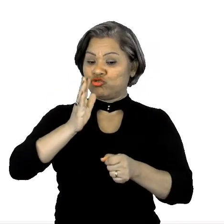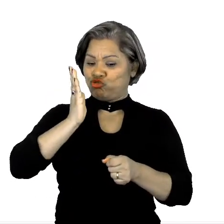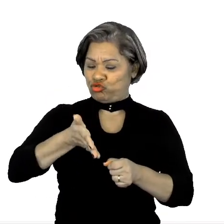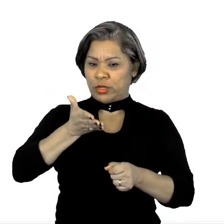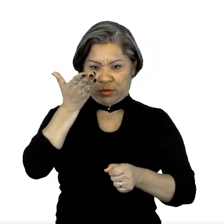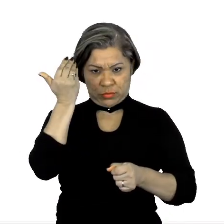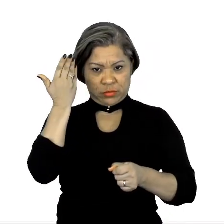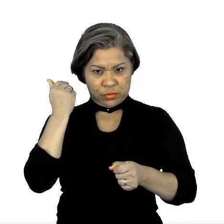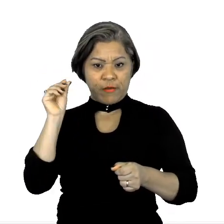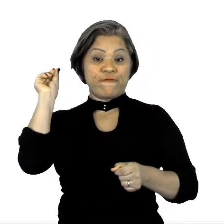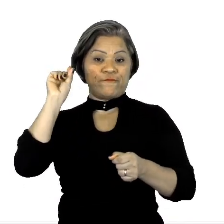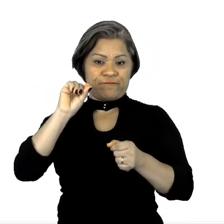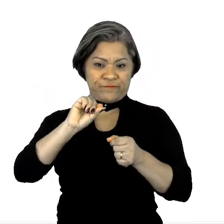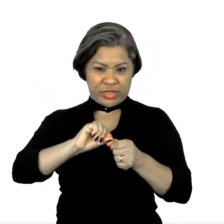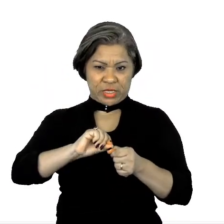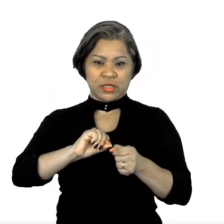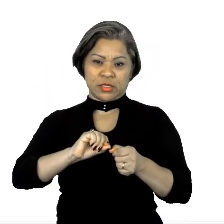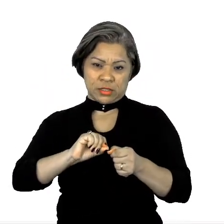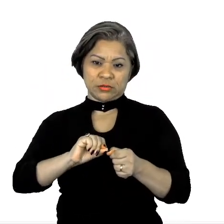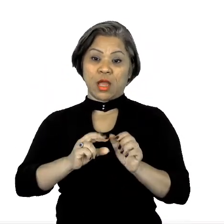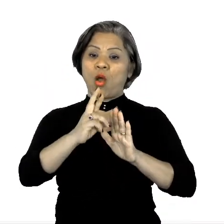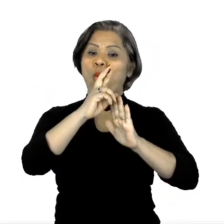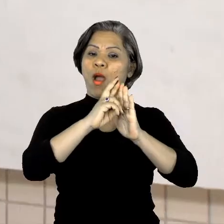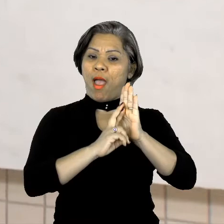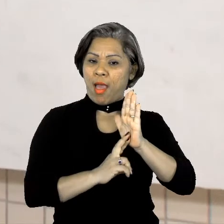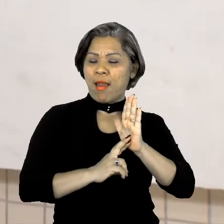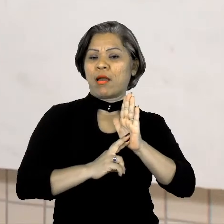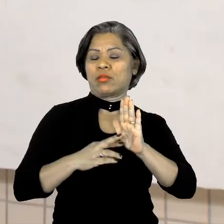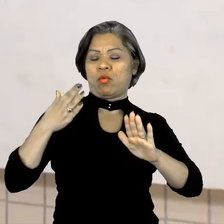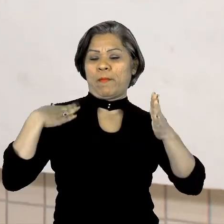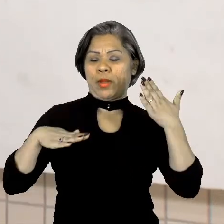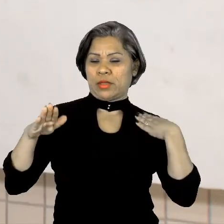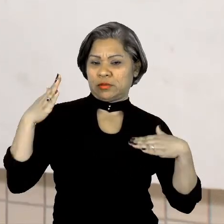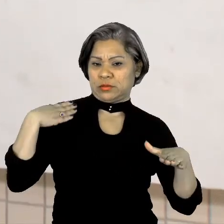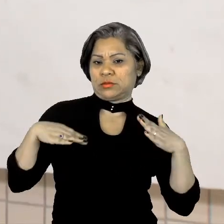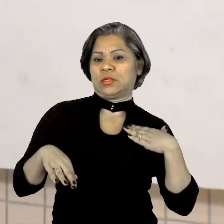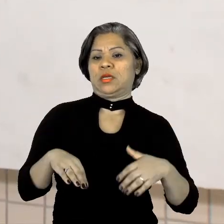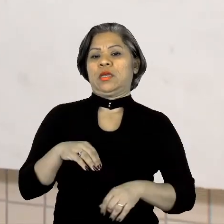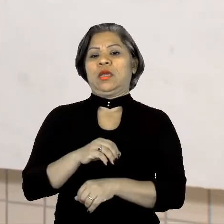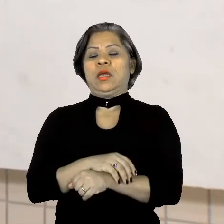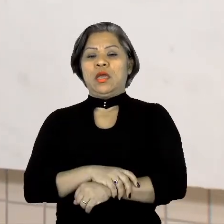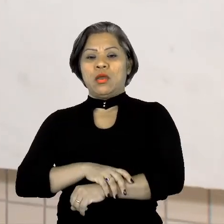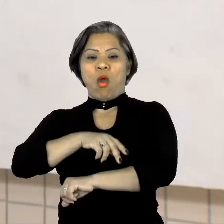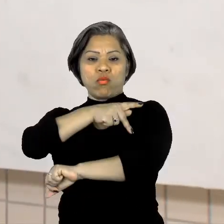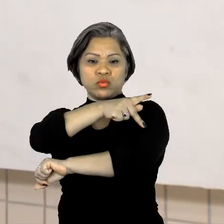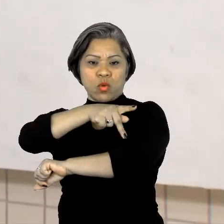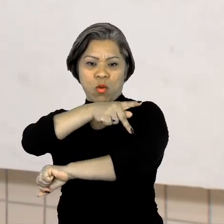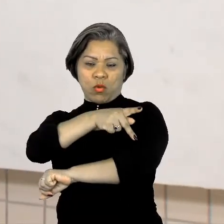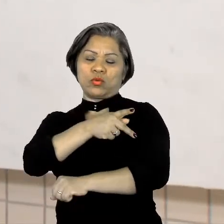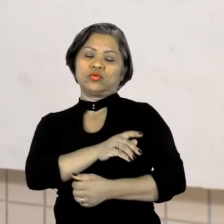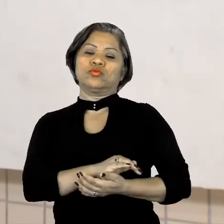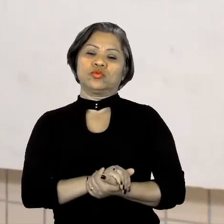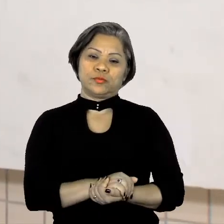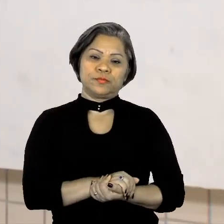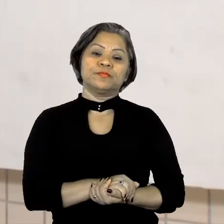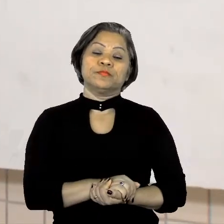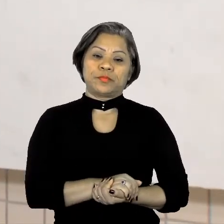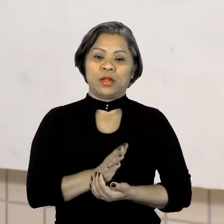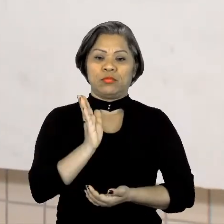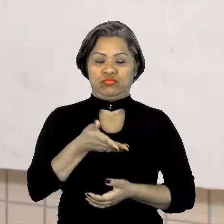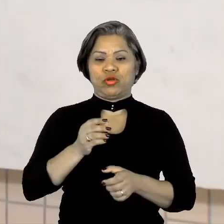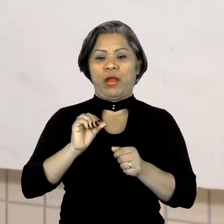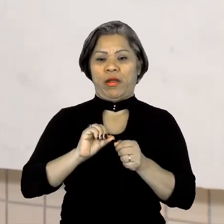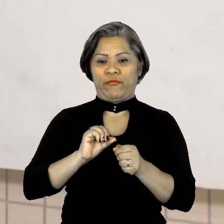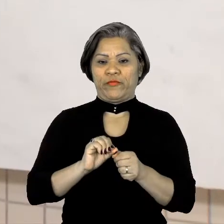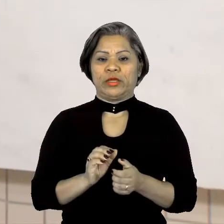um relatório sobre um passeio ao zoológico. Ele fez, então, uma ação concluída. Então, é